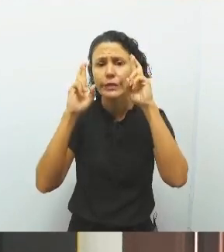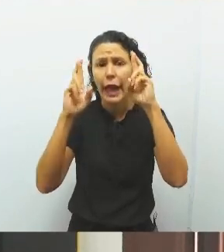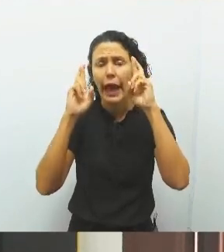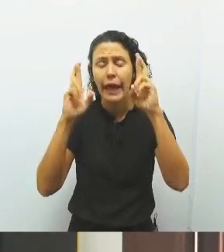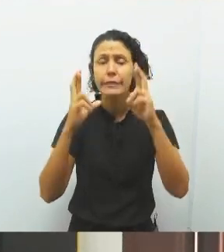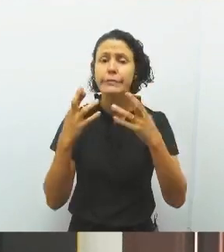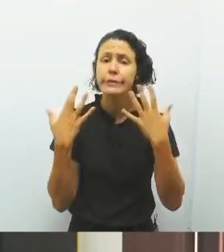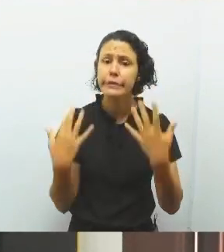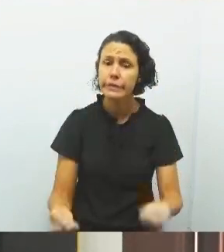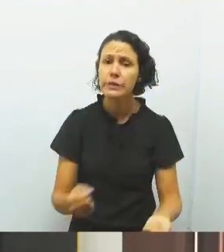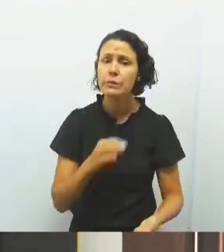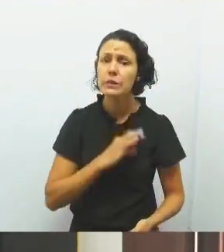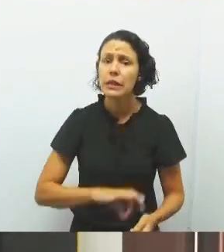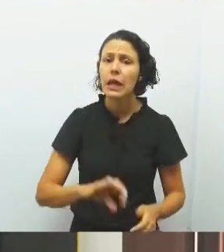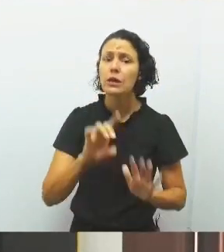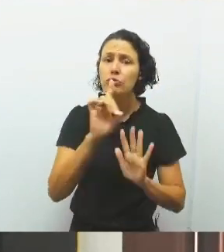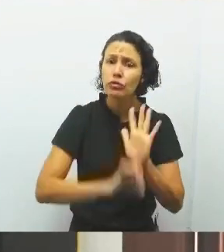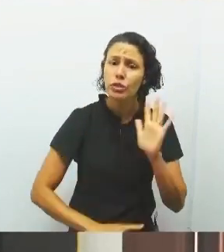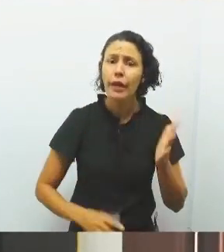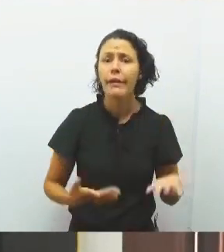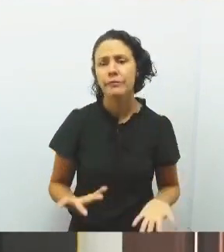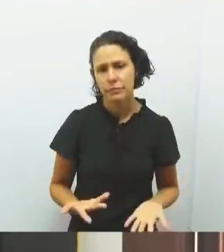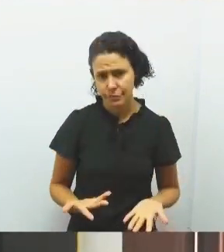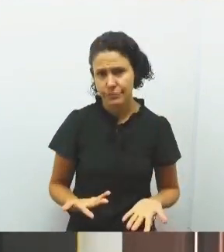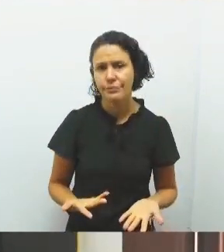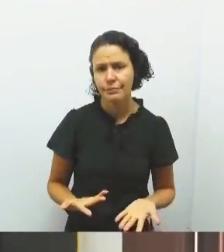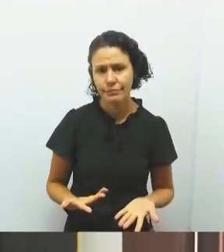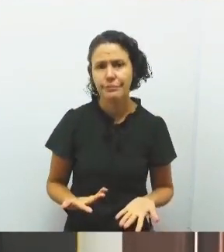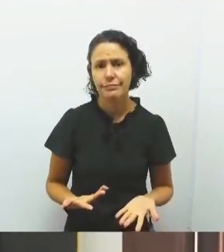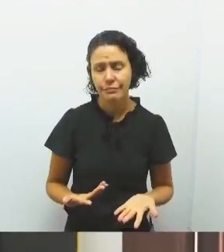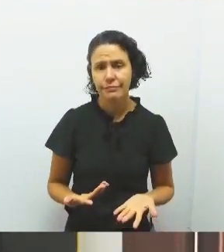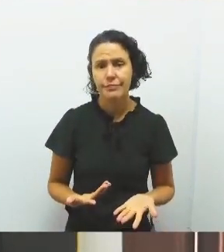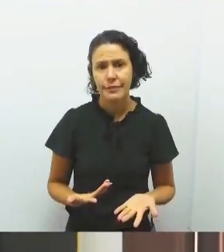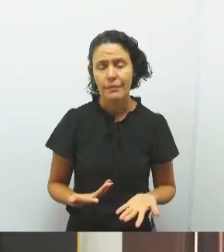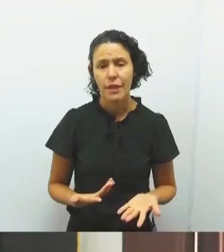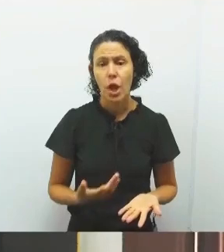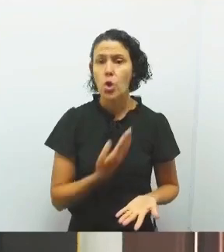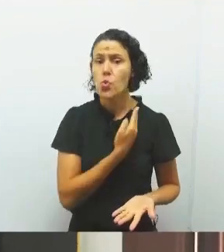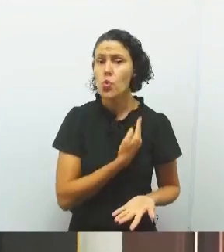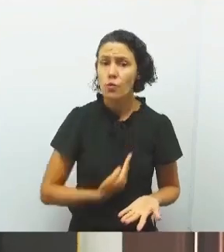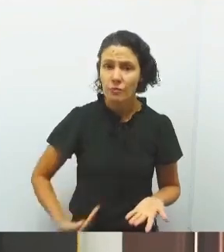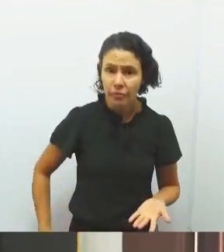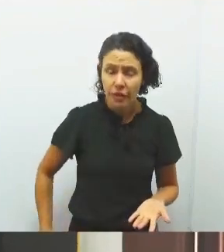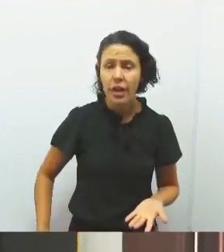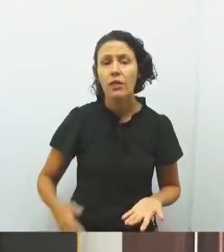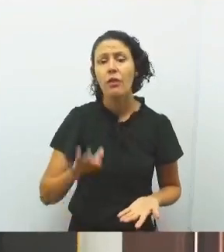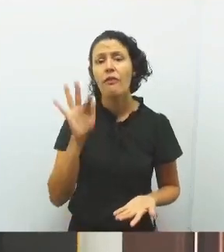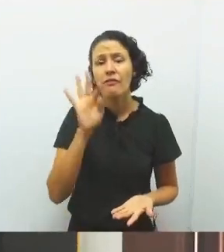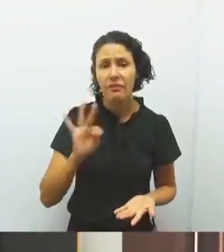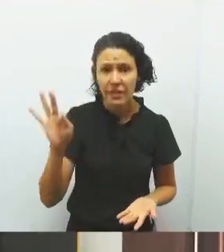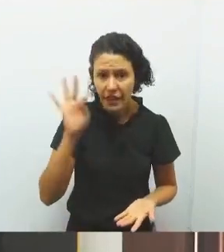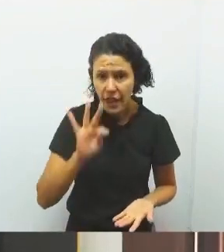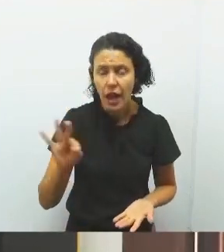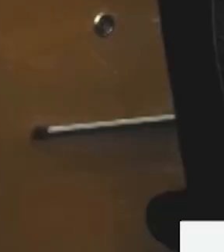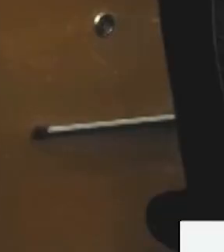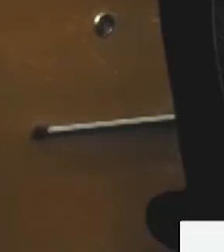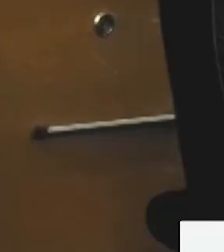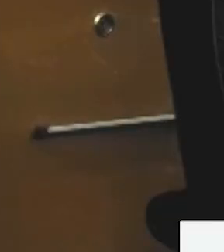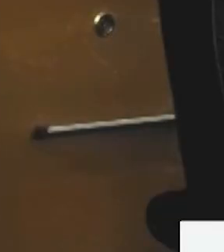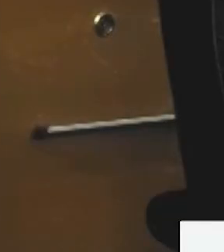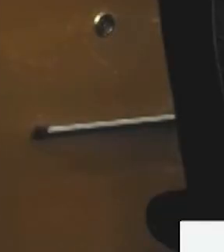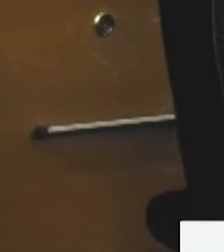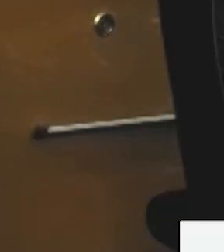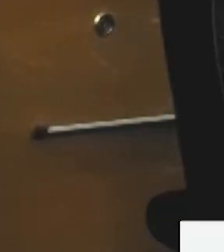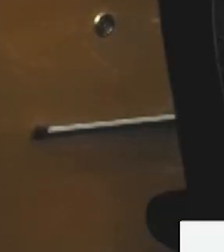é seu de direito que foi concedido pelo governo federal e pelo Ministério da Saúde